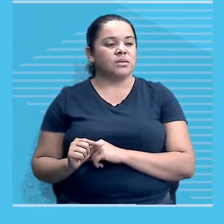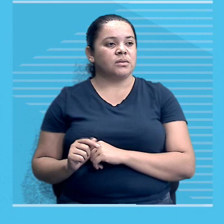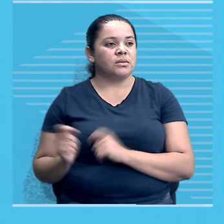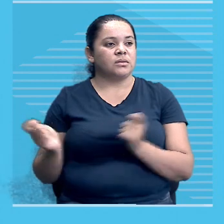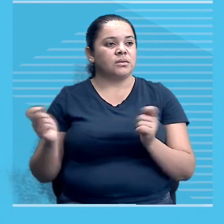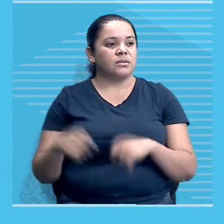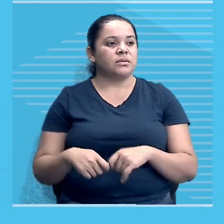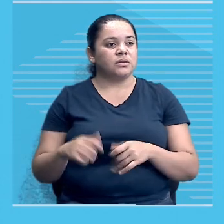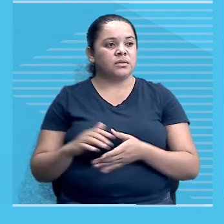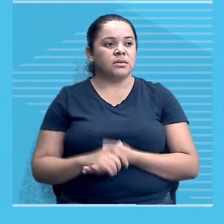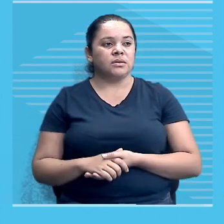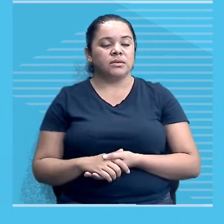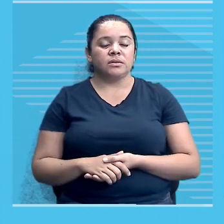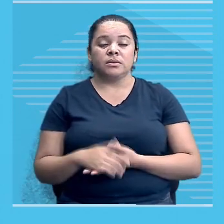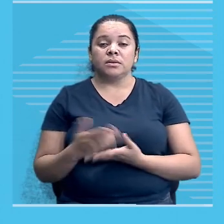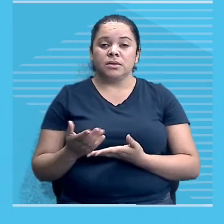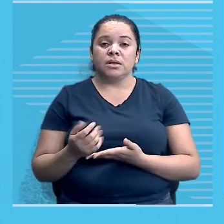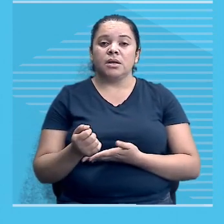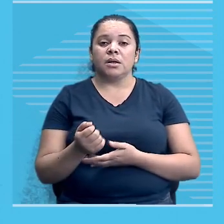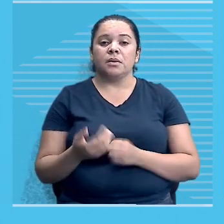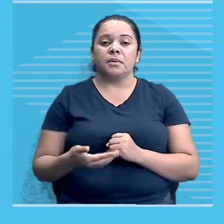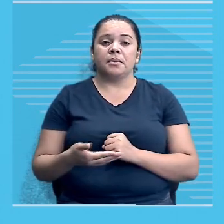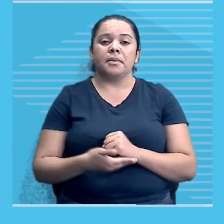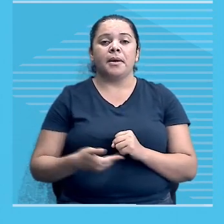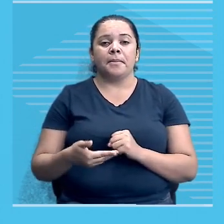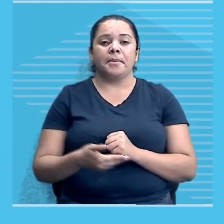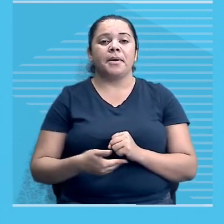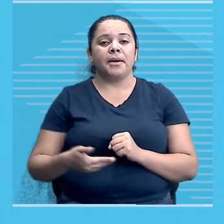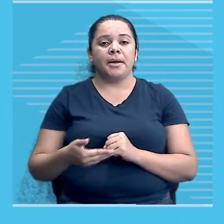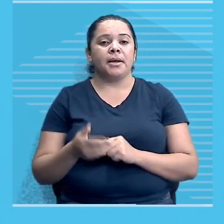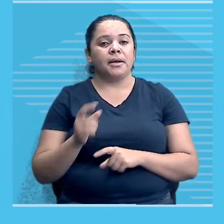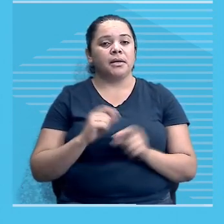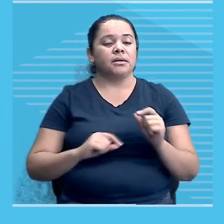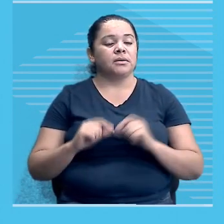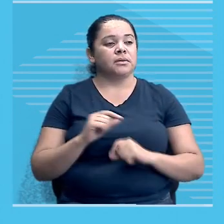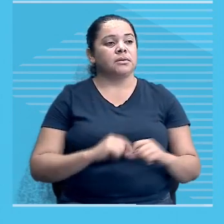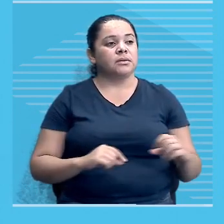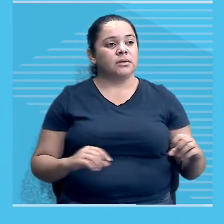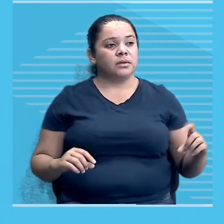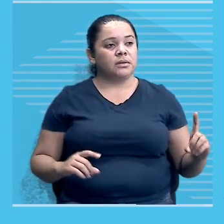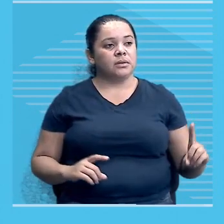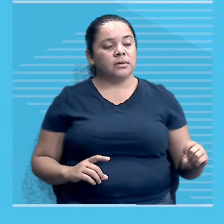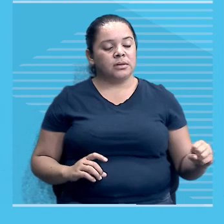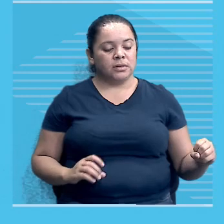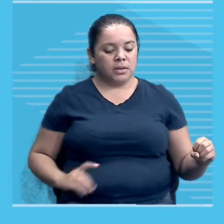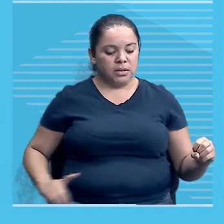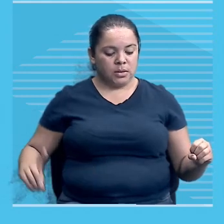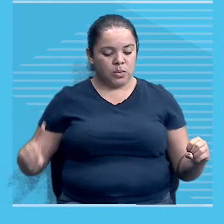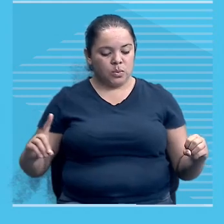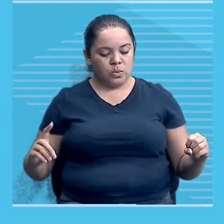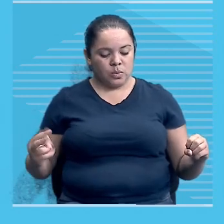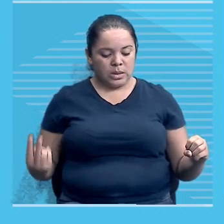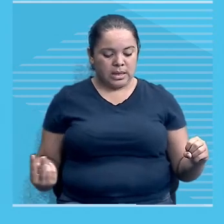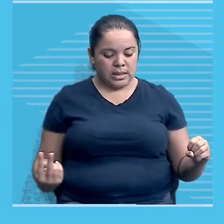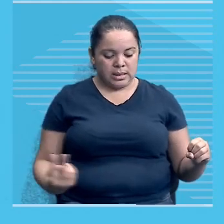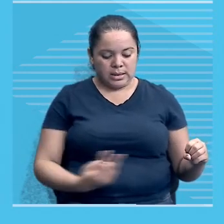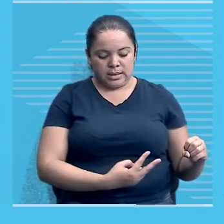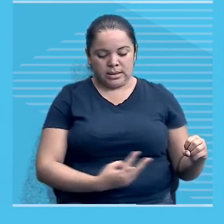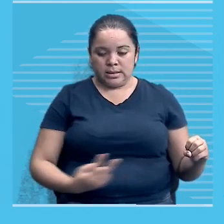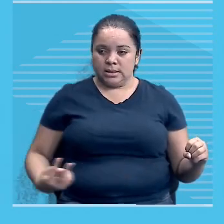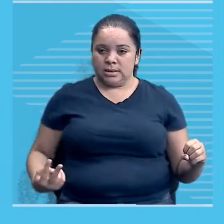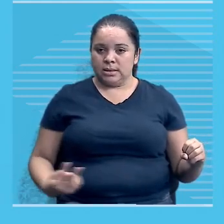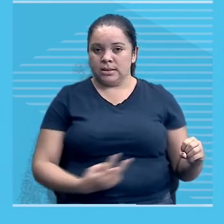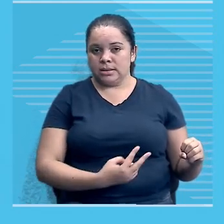a minha base está entre 0 e 1 é a minha